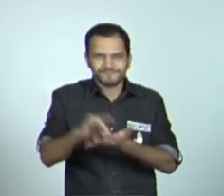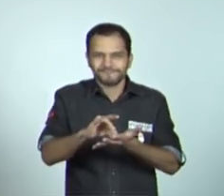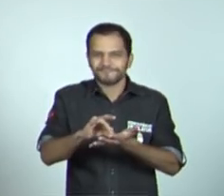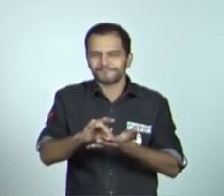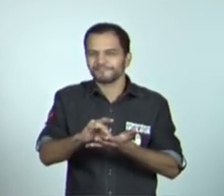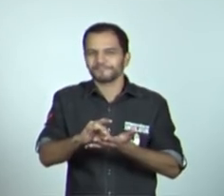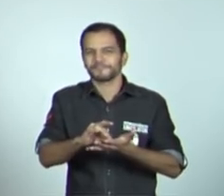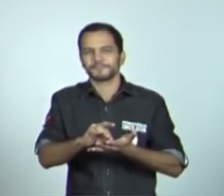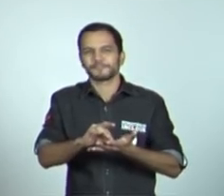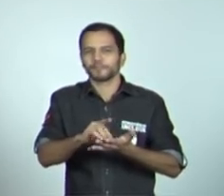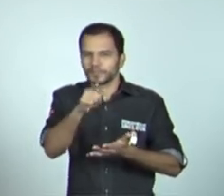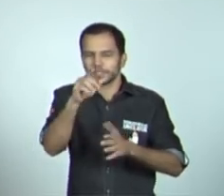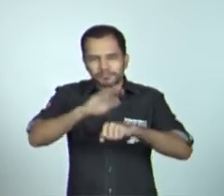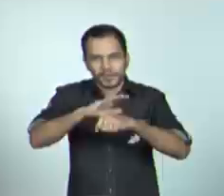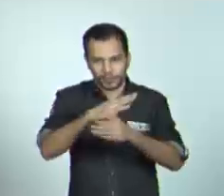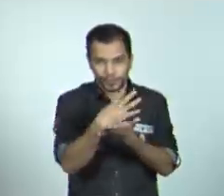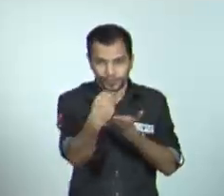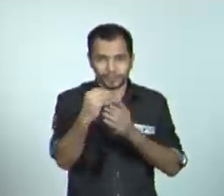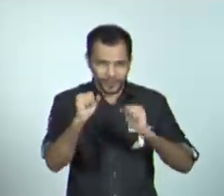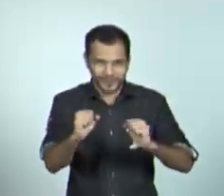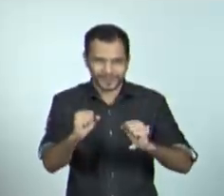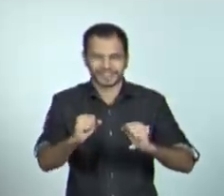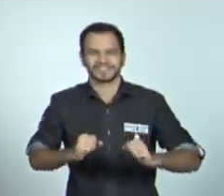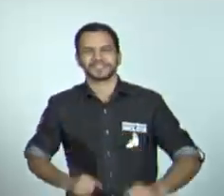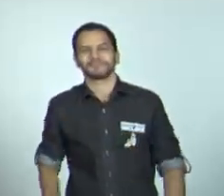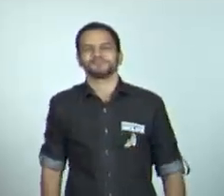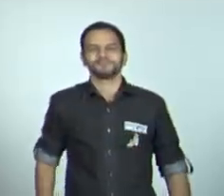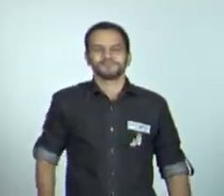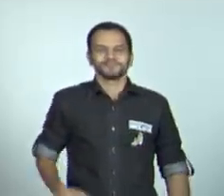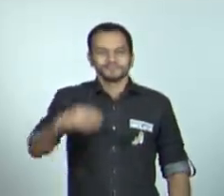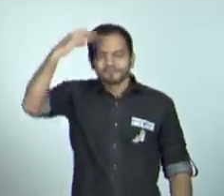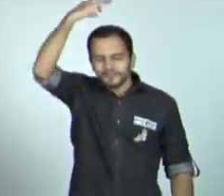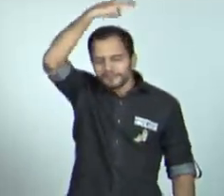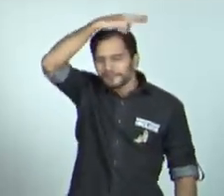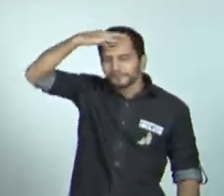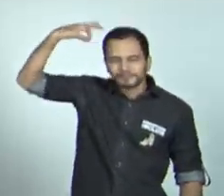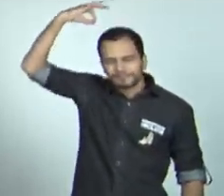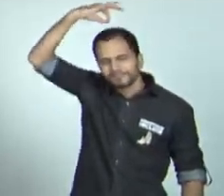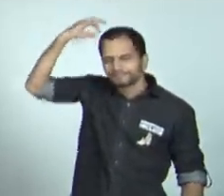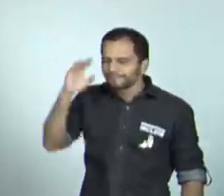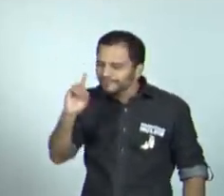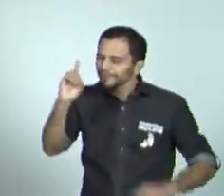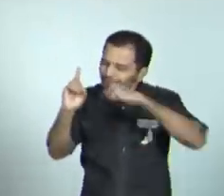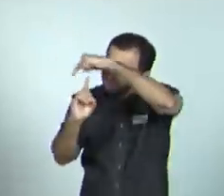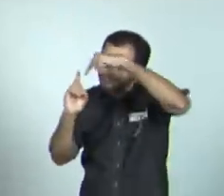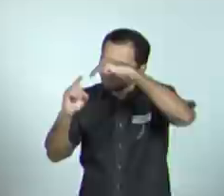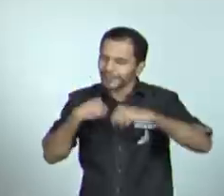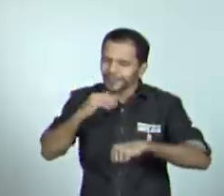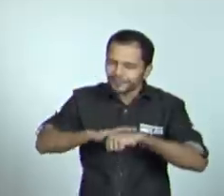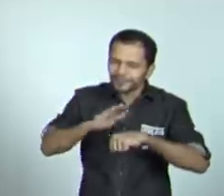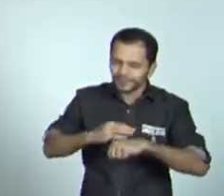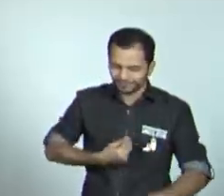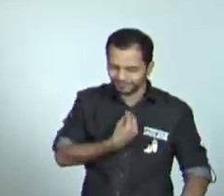jesus se repete comigo sua oração o santo deus e eu me entrego a jesus